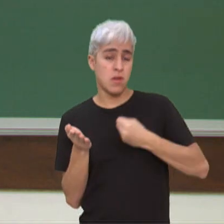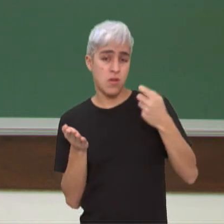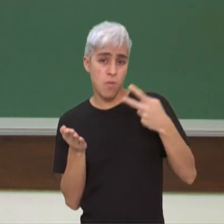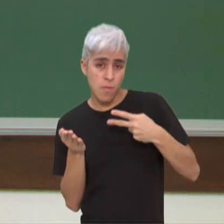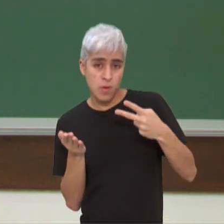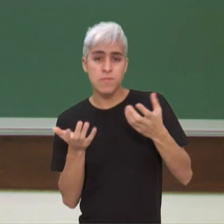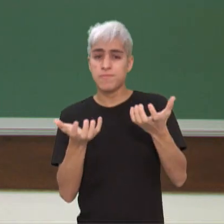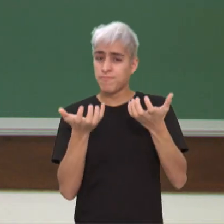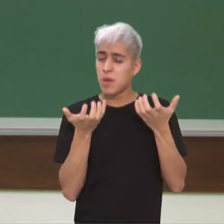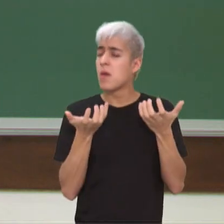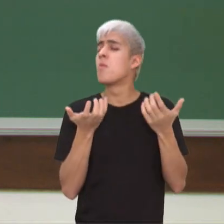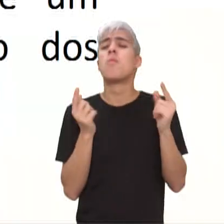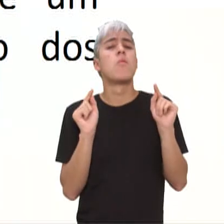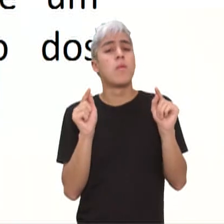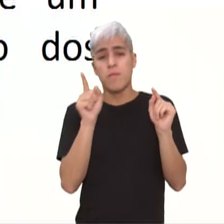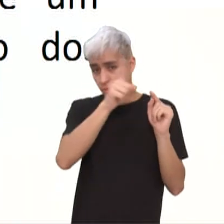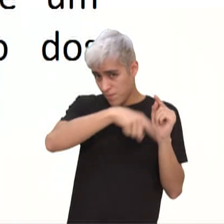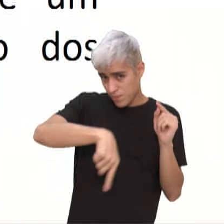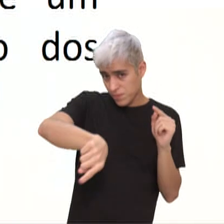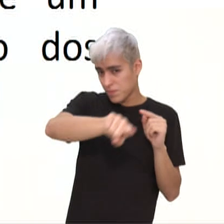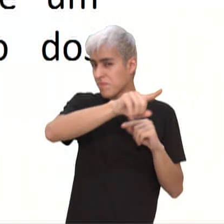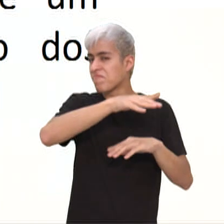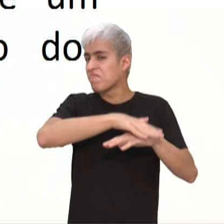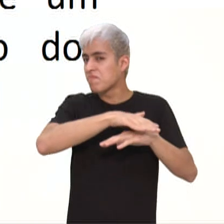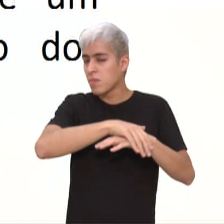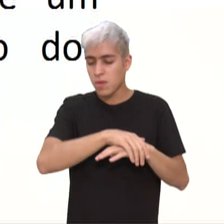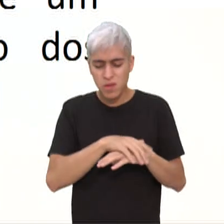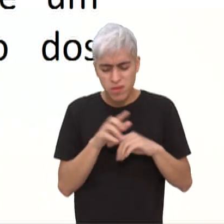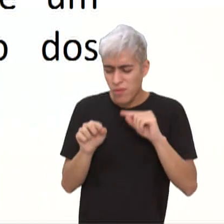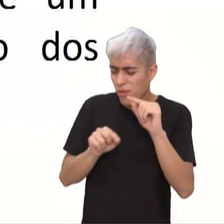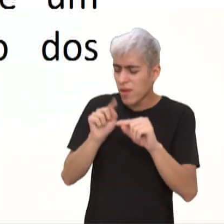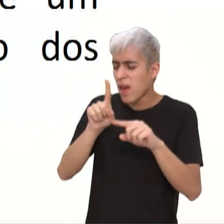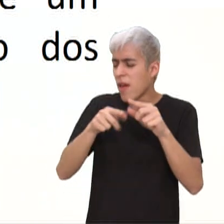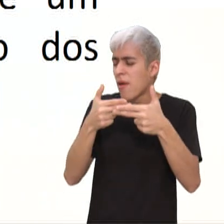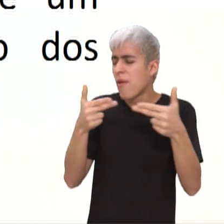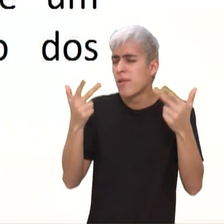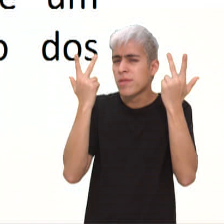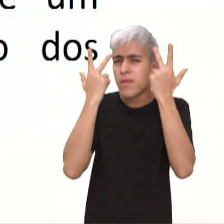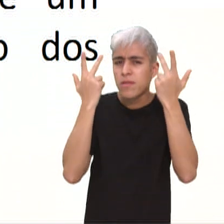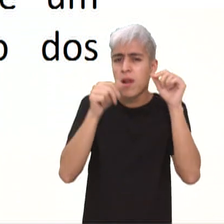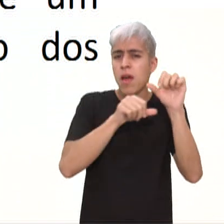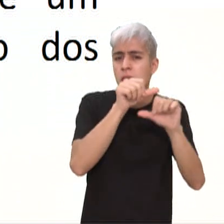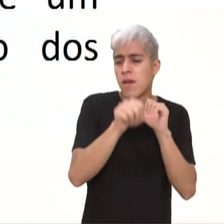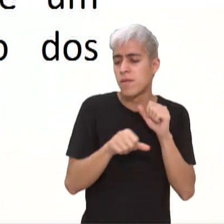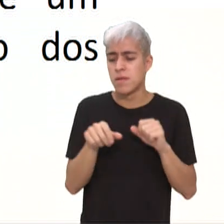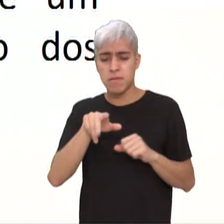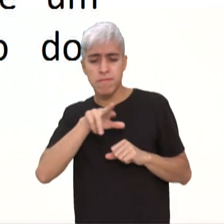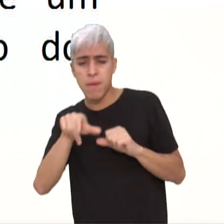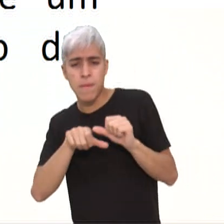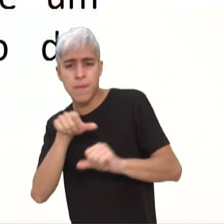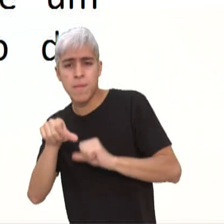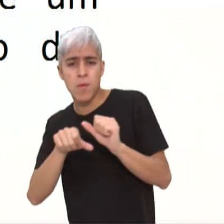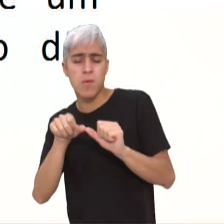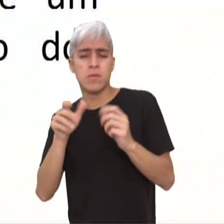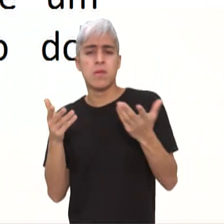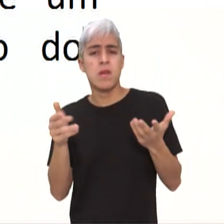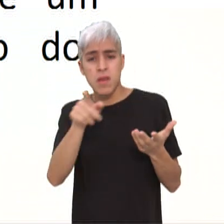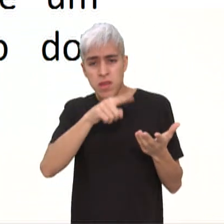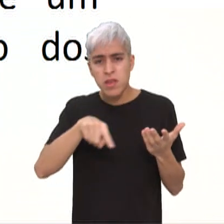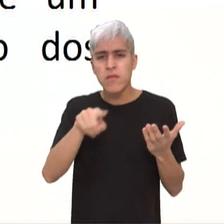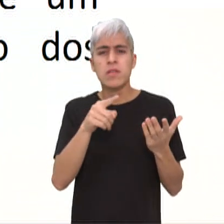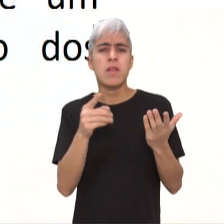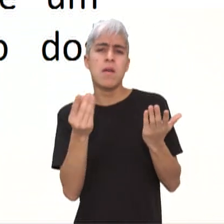eu quero propor a você o seguinte: o que são os recursos naturais renováveis e não renováveis? E que você